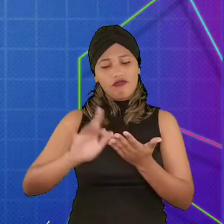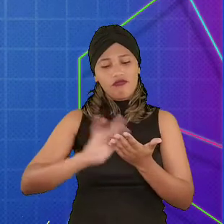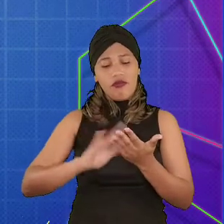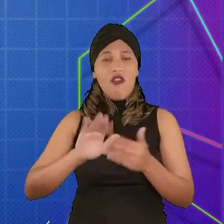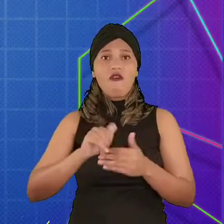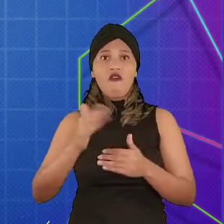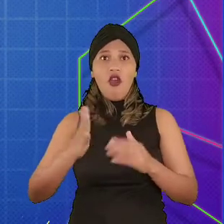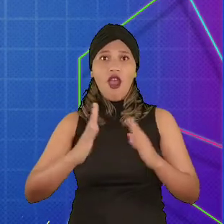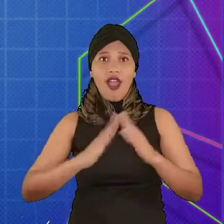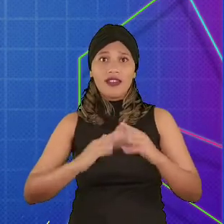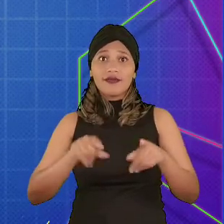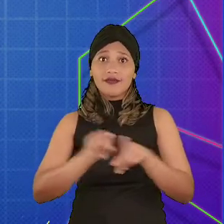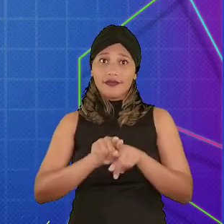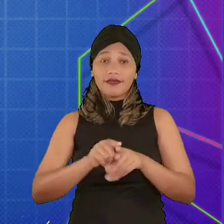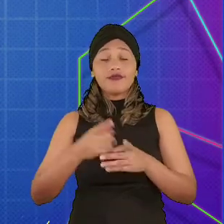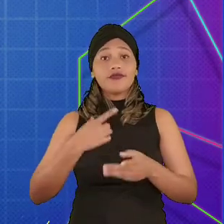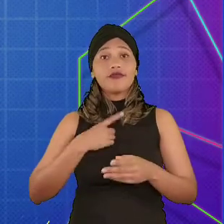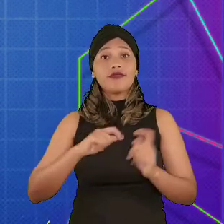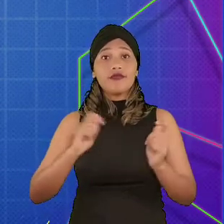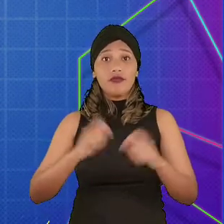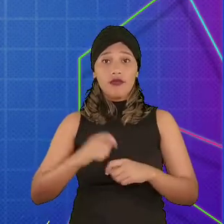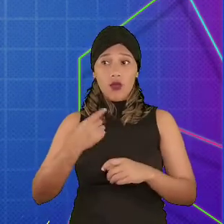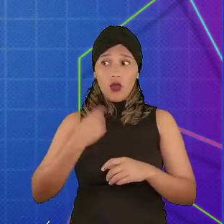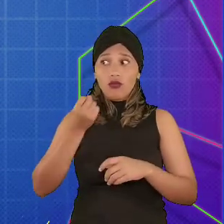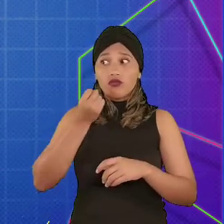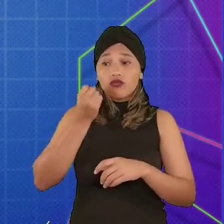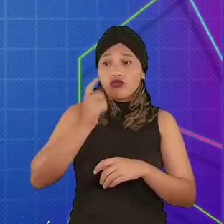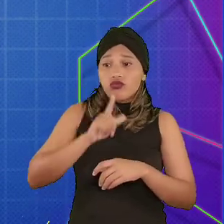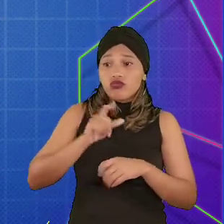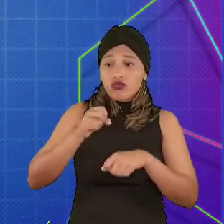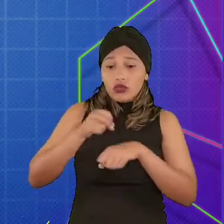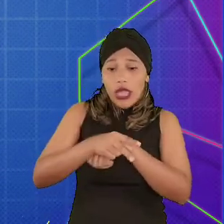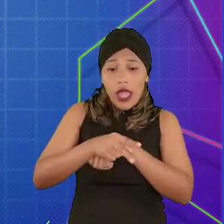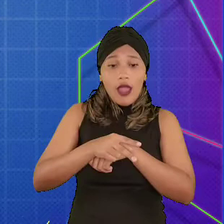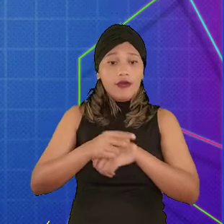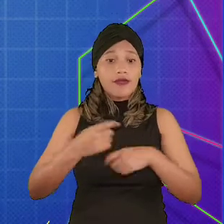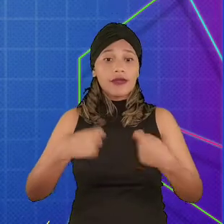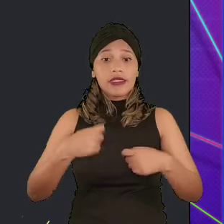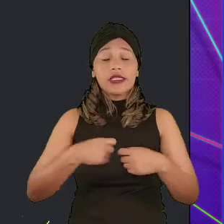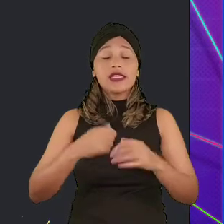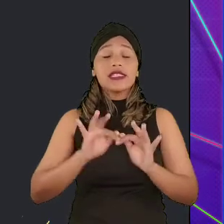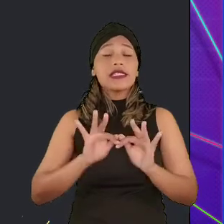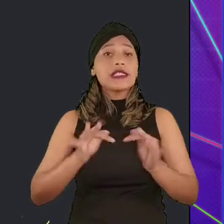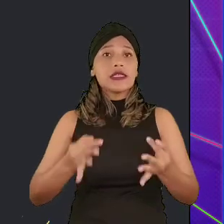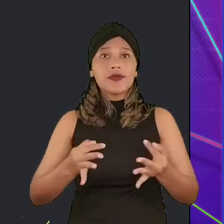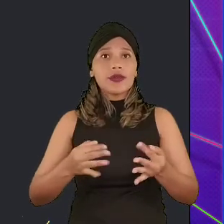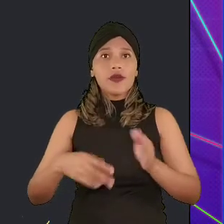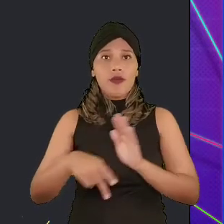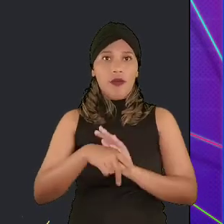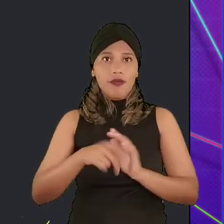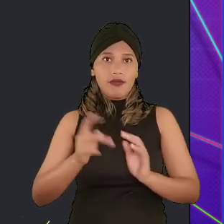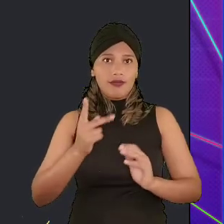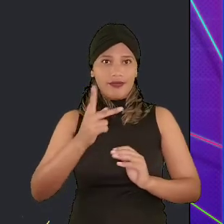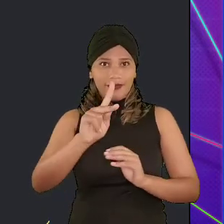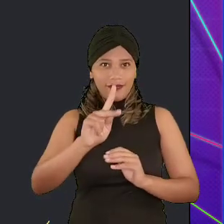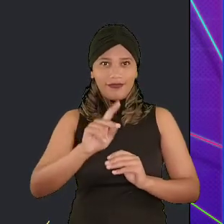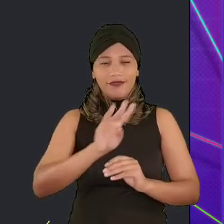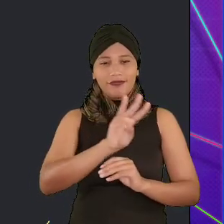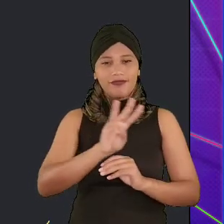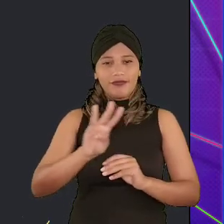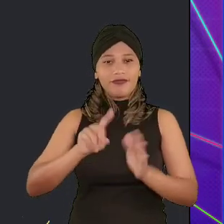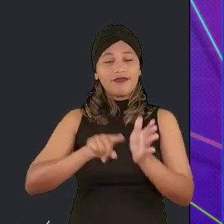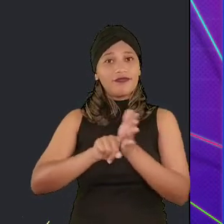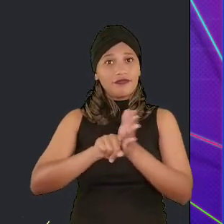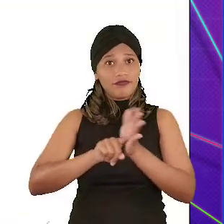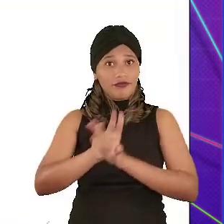programar por Ah é mesmo fora de casa para vocês entrarem no Scratch é bem simples Vocês precisam apenas ir no navegador